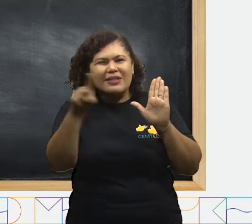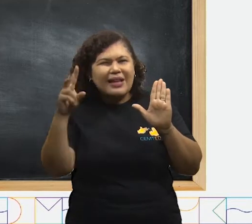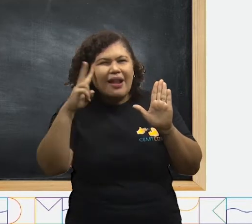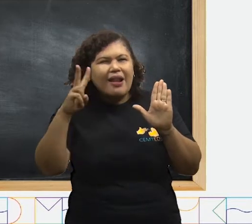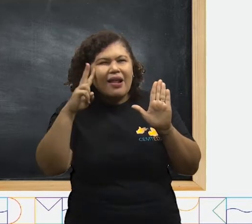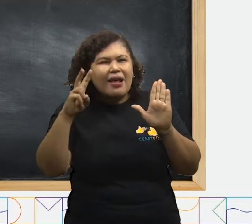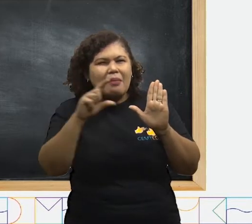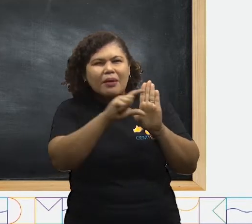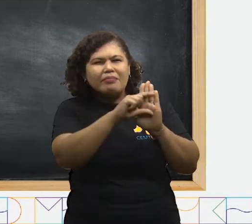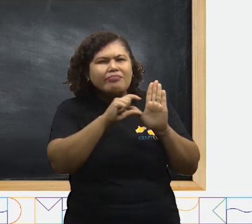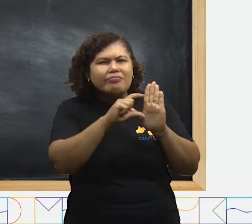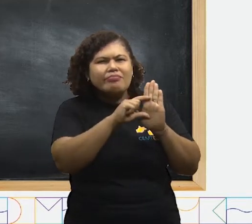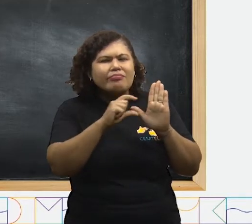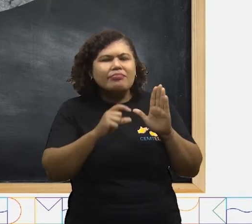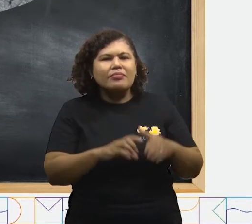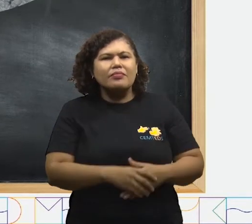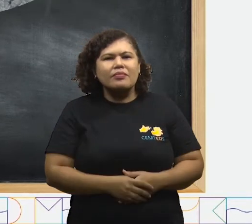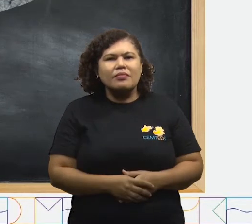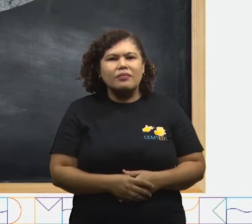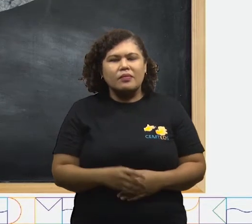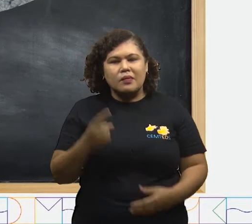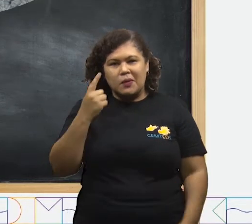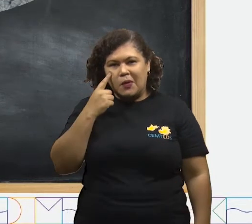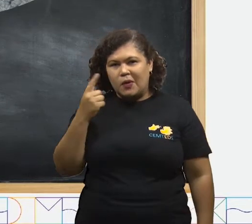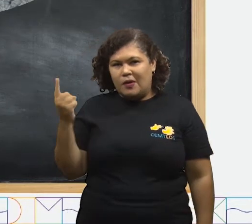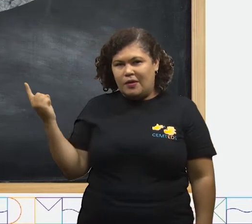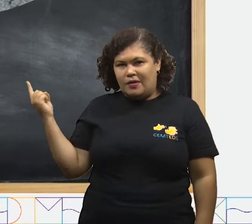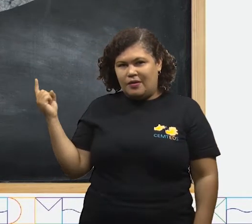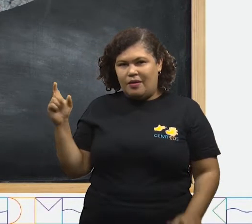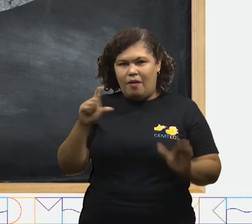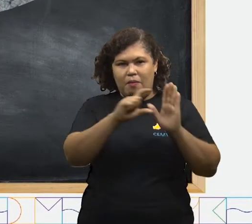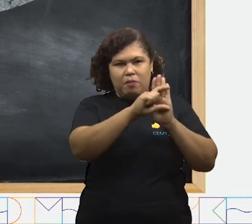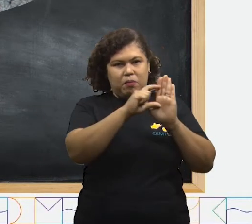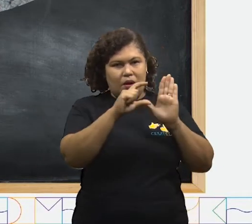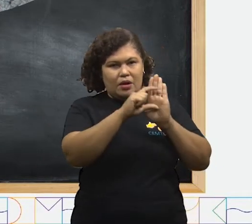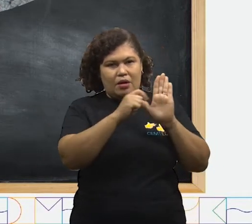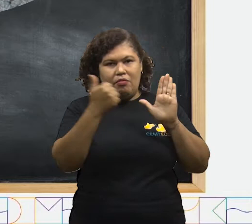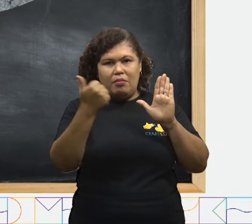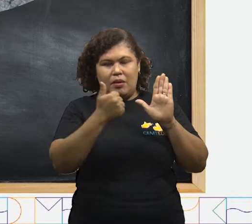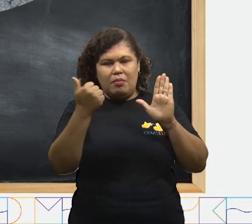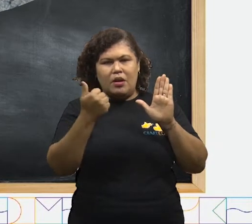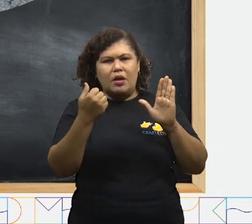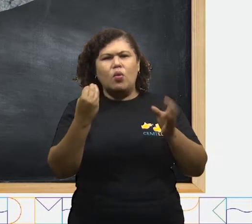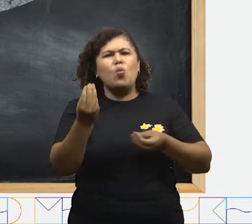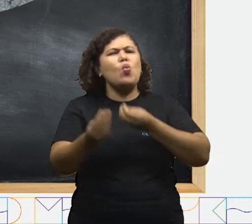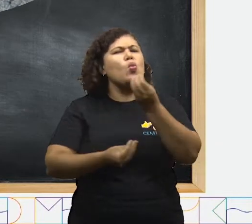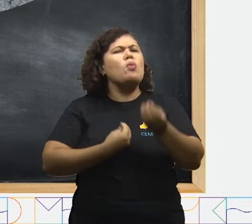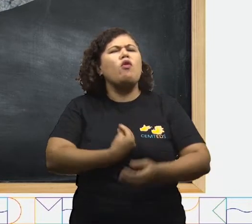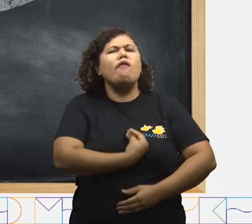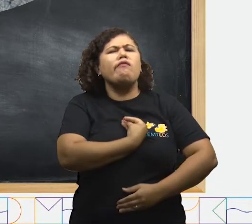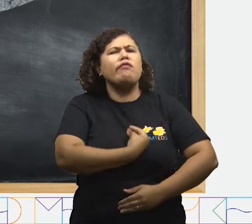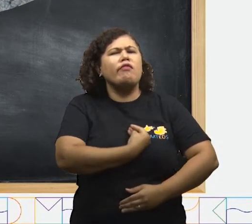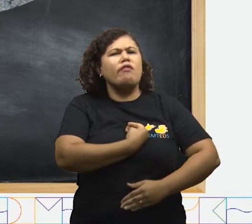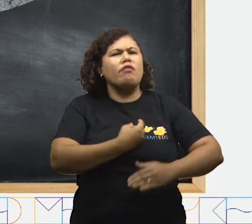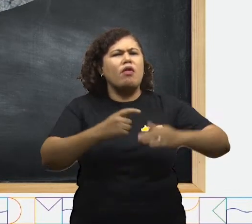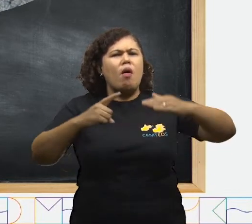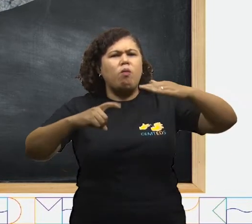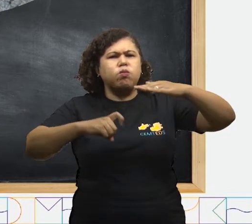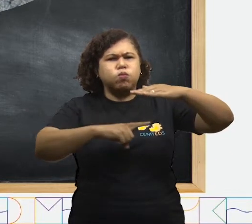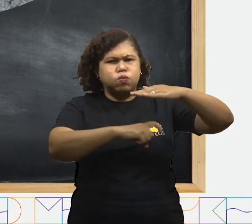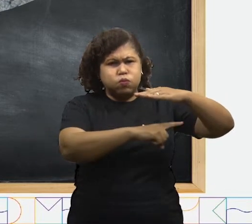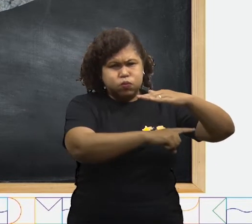lembra? Voltemos ao texto. Como vive o bicho cobra cega? Segundo